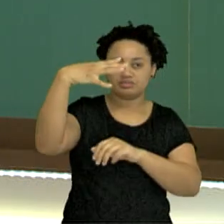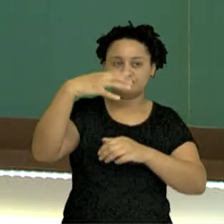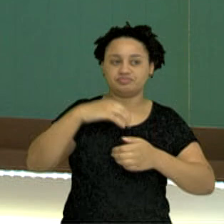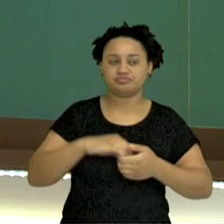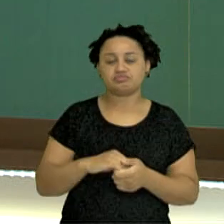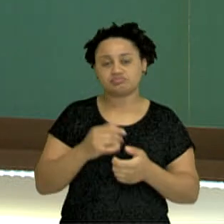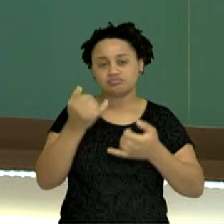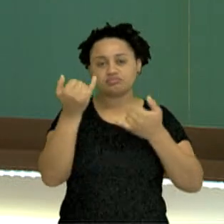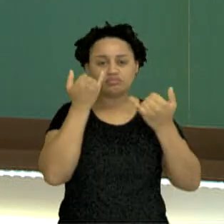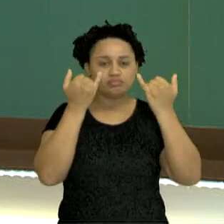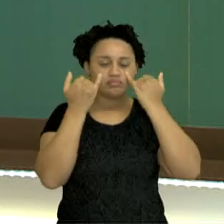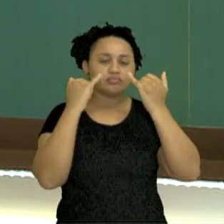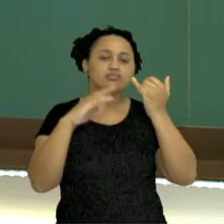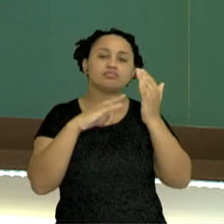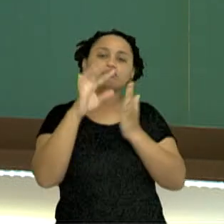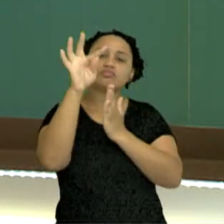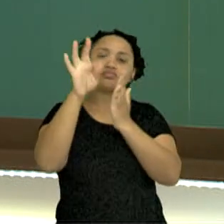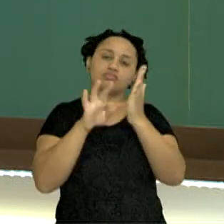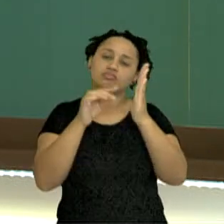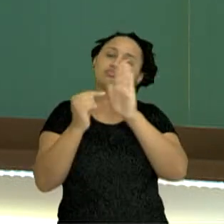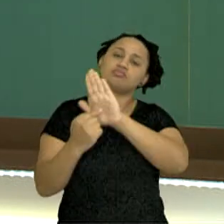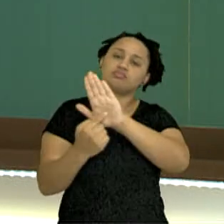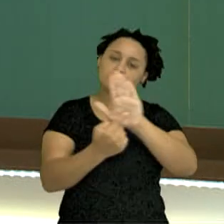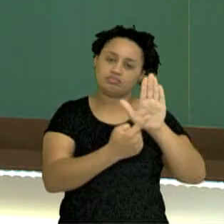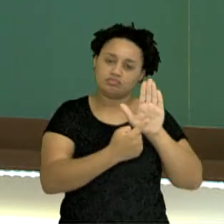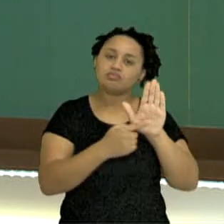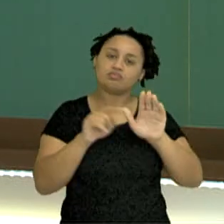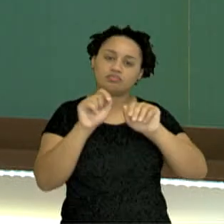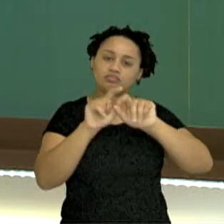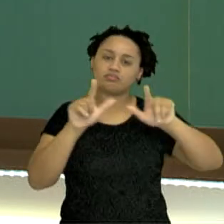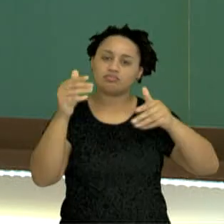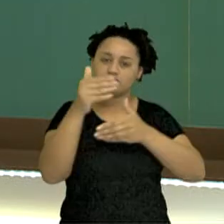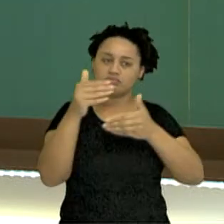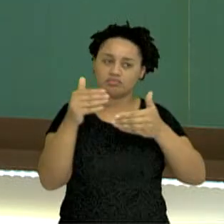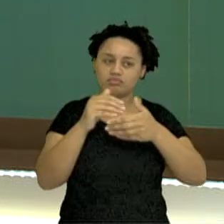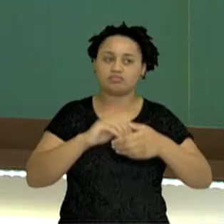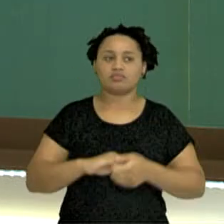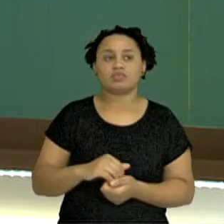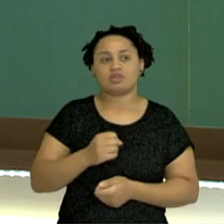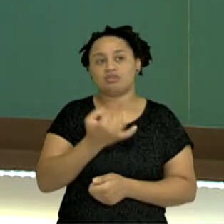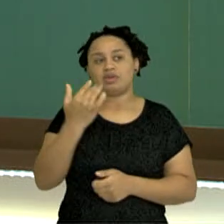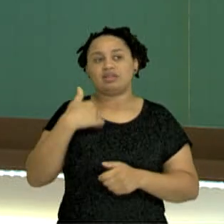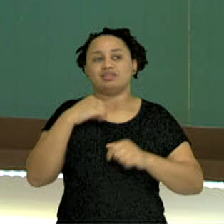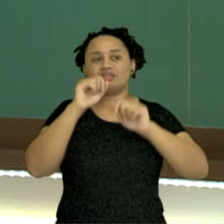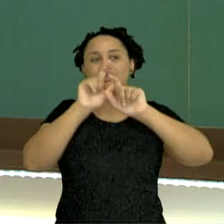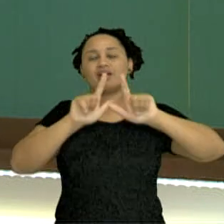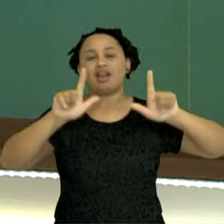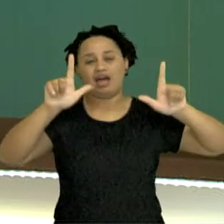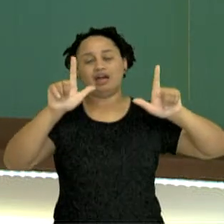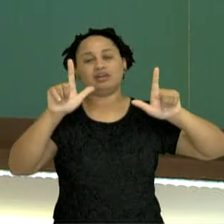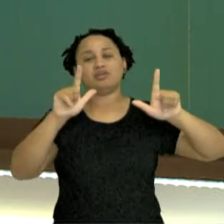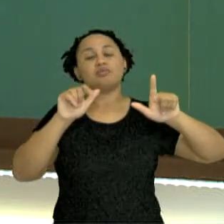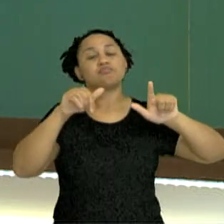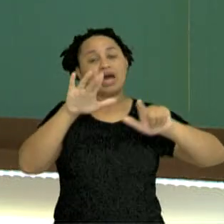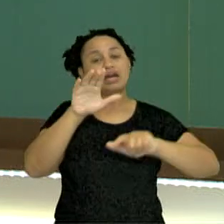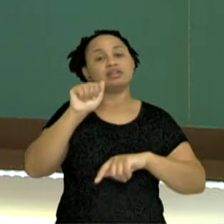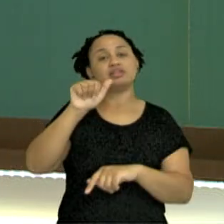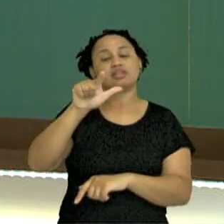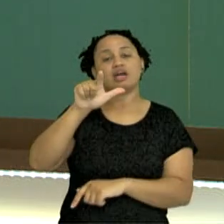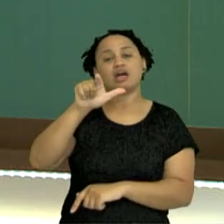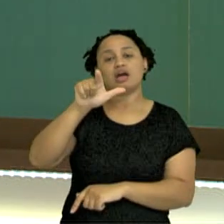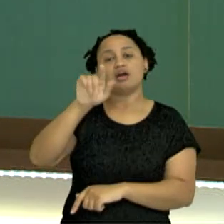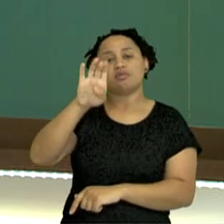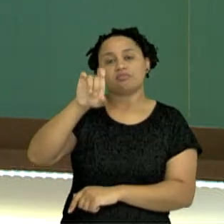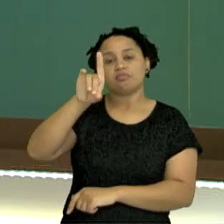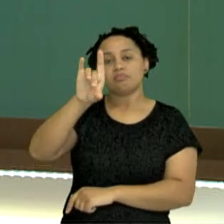essas informações que estão sendo trazidas neste texto aqui, ó, que quanto mais claro o material, maior é o albedo, maior é a